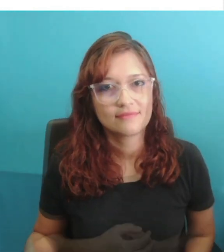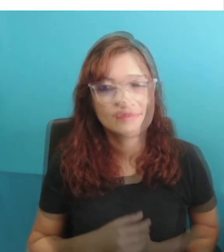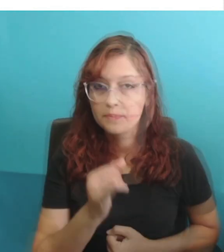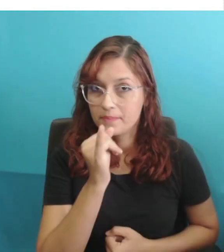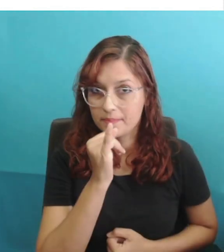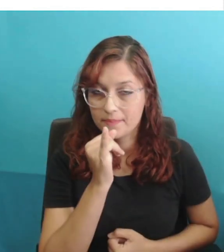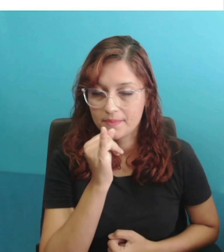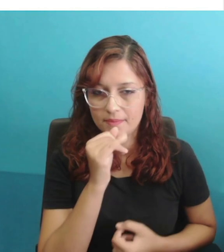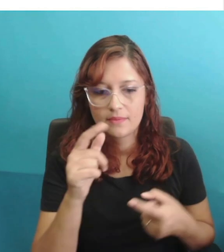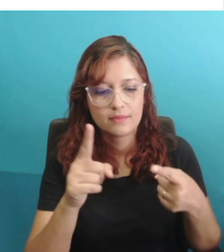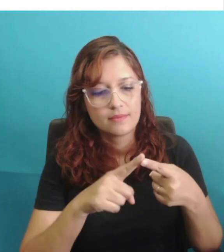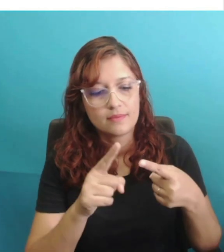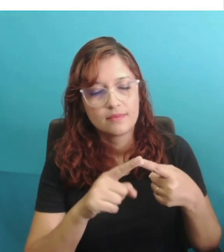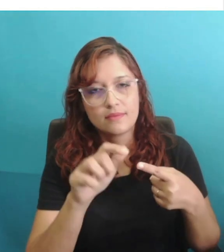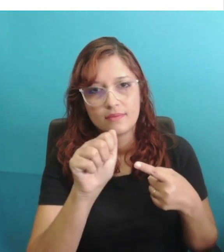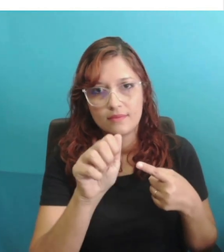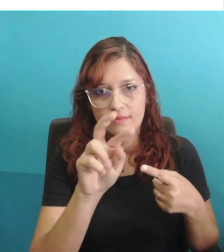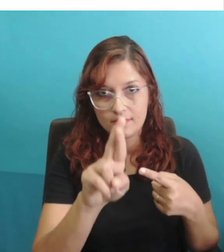Um exemplo